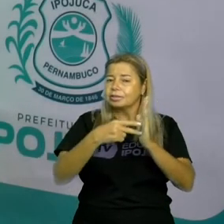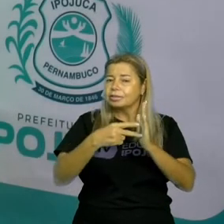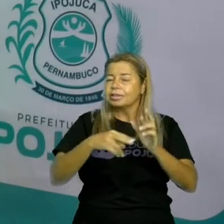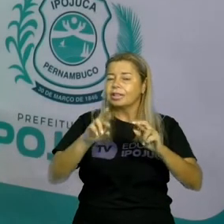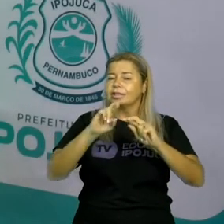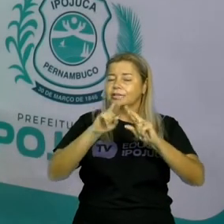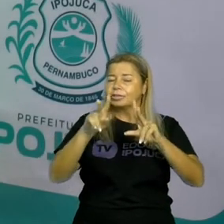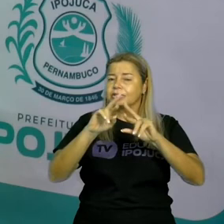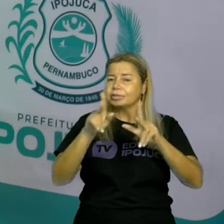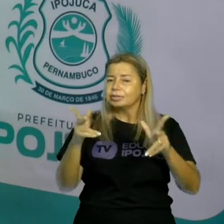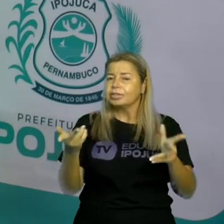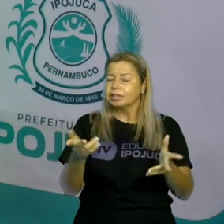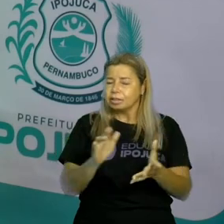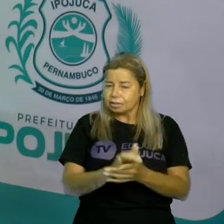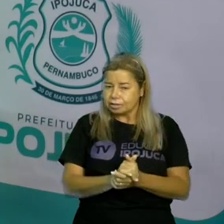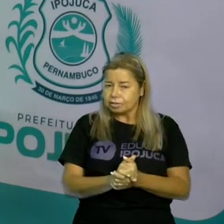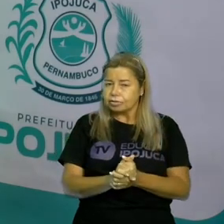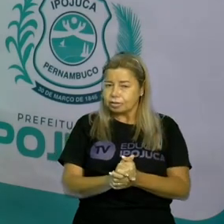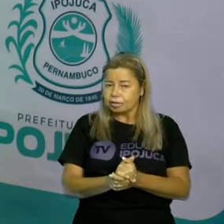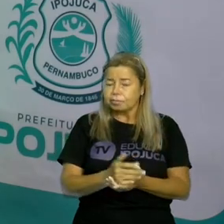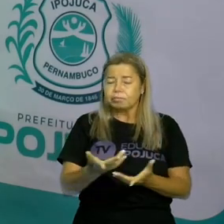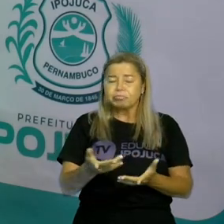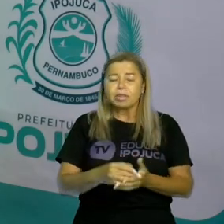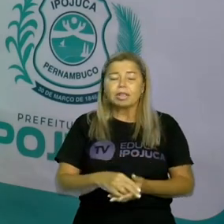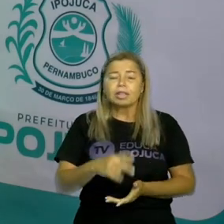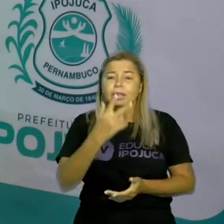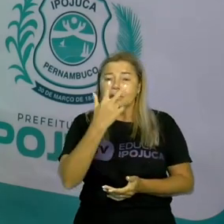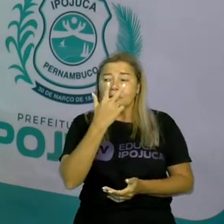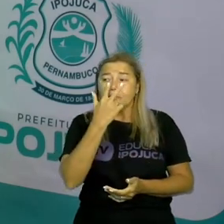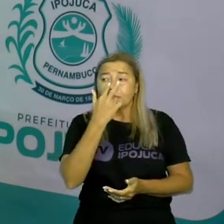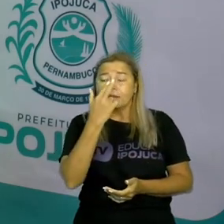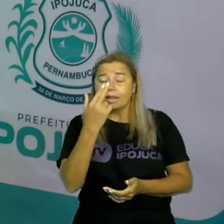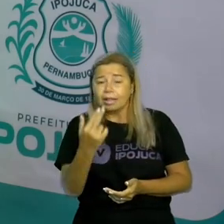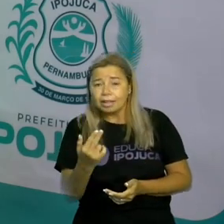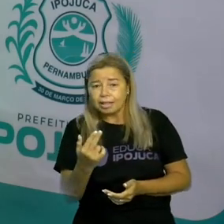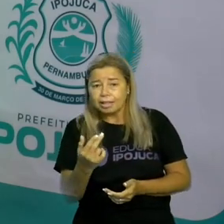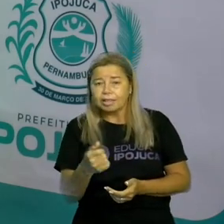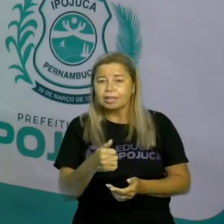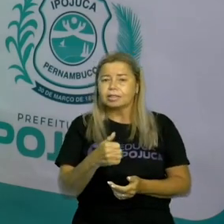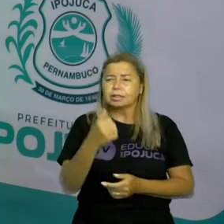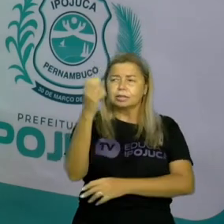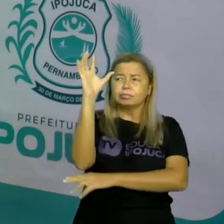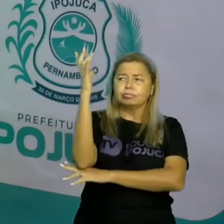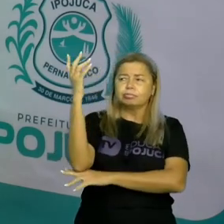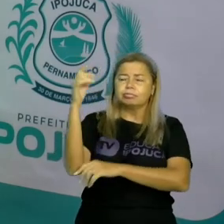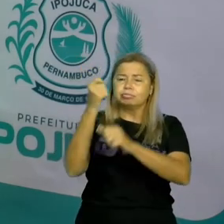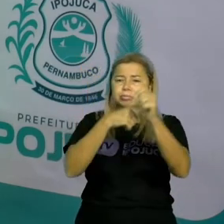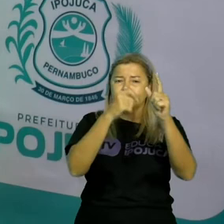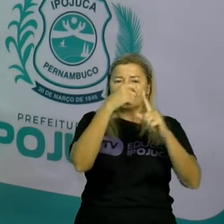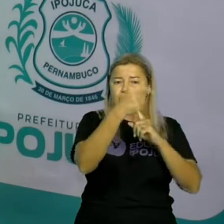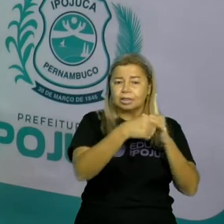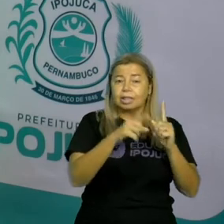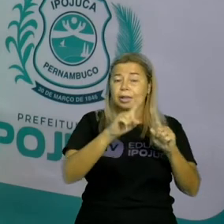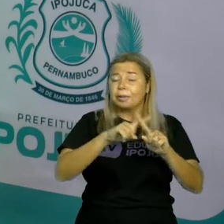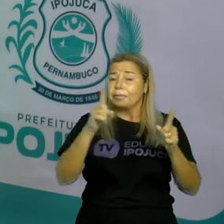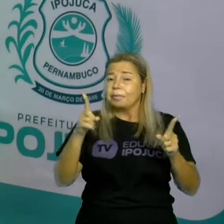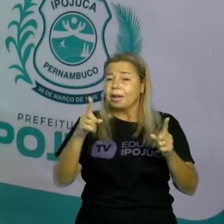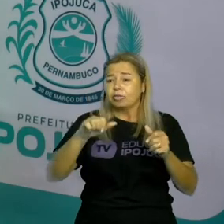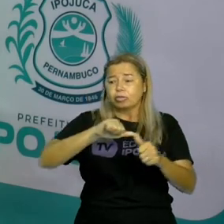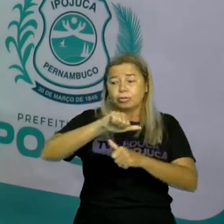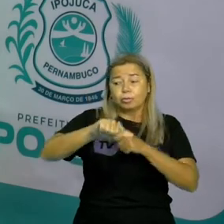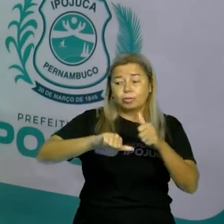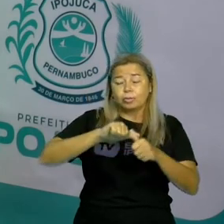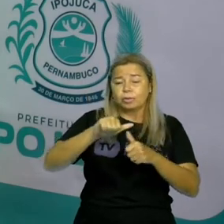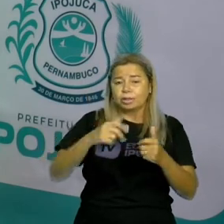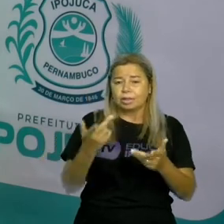vocês conhecem que têm duplo sentido, que têm duplas maneiras de usar, né? Por exemplo, a manga. A